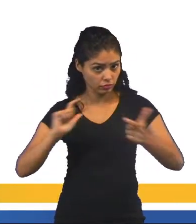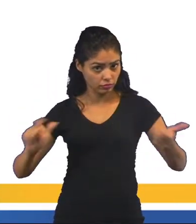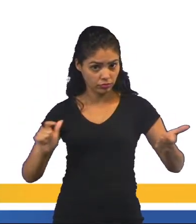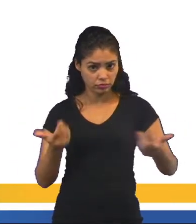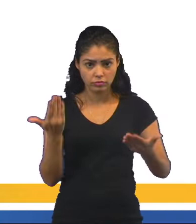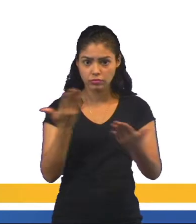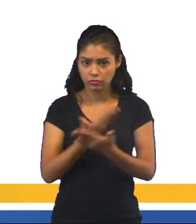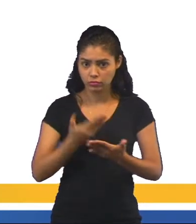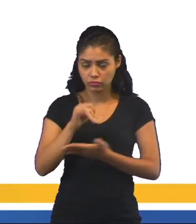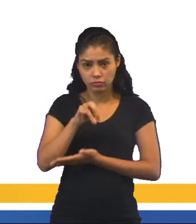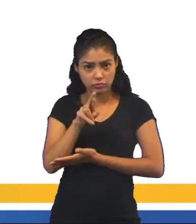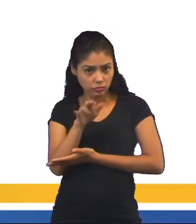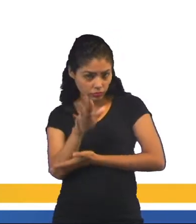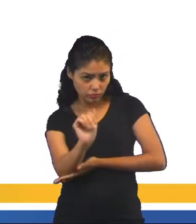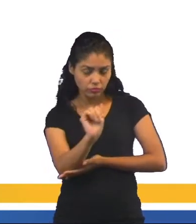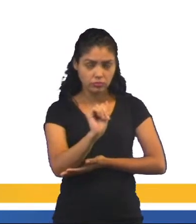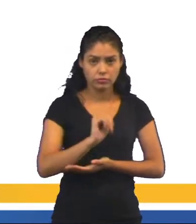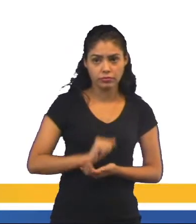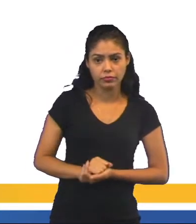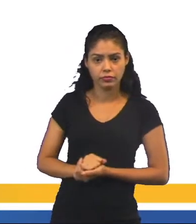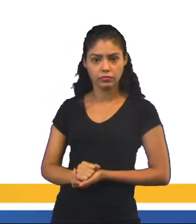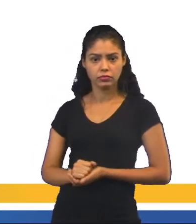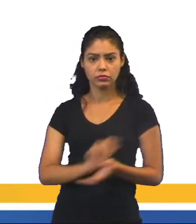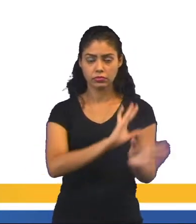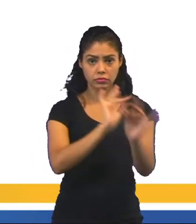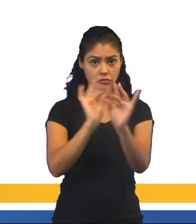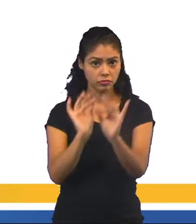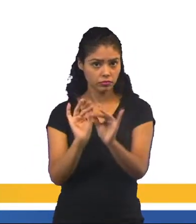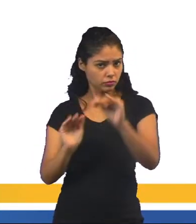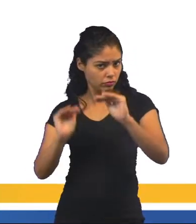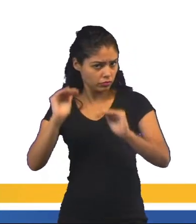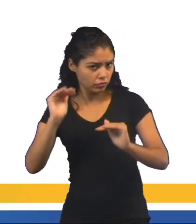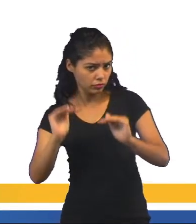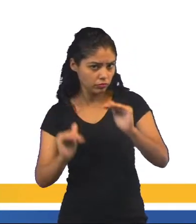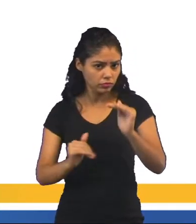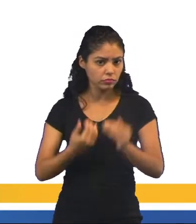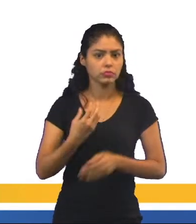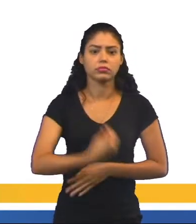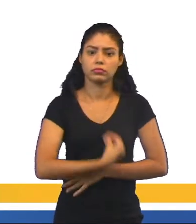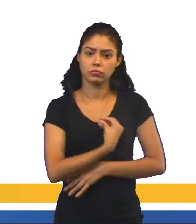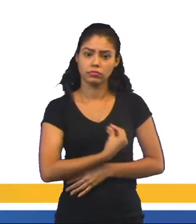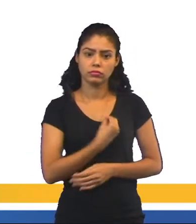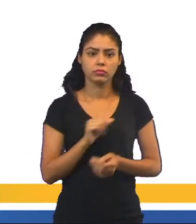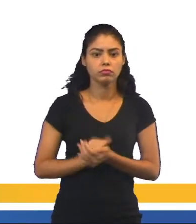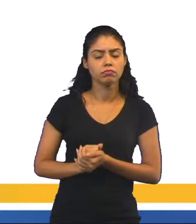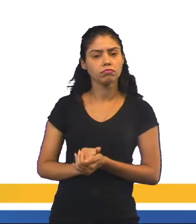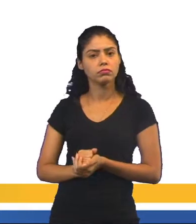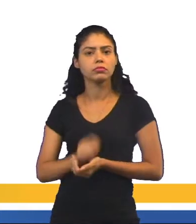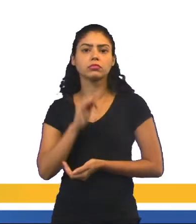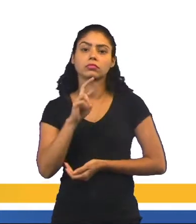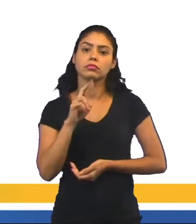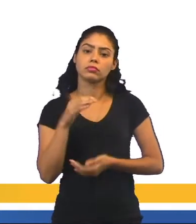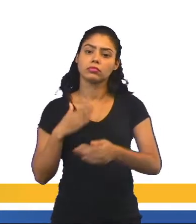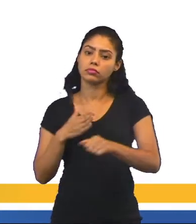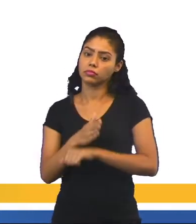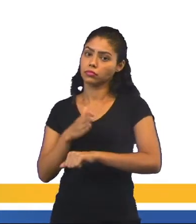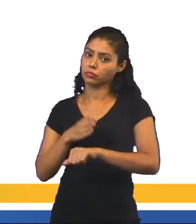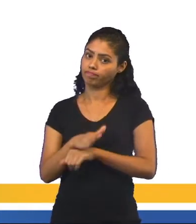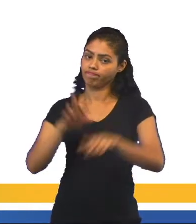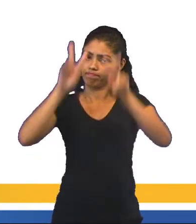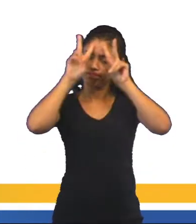e grandes reservas minerais. O delicado equilíbrio de suas formas de vida são muito sensíveis